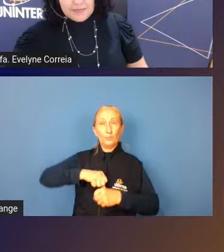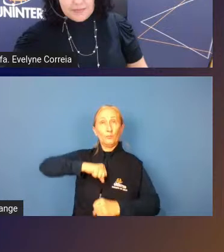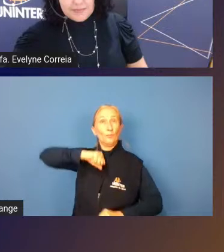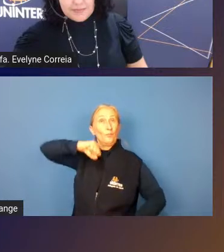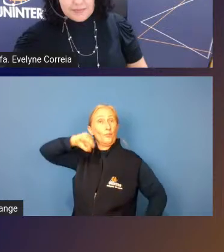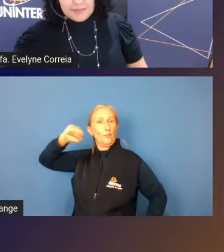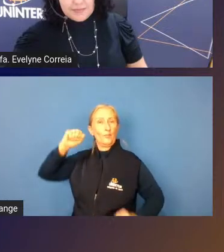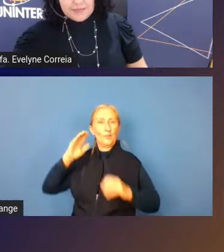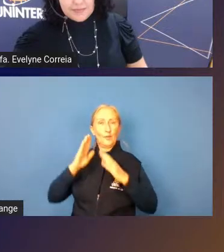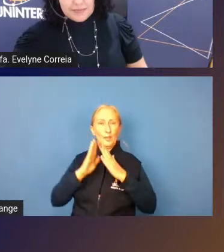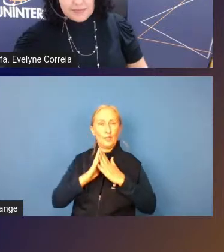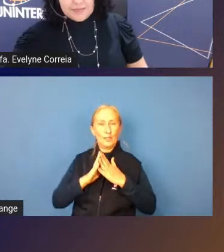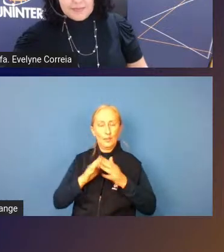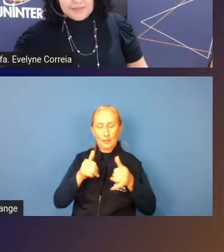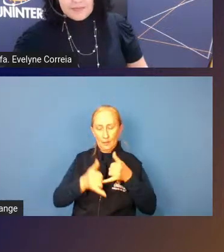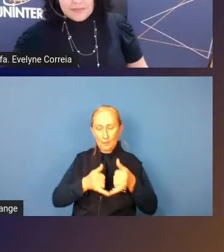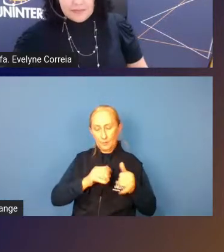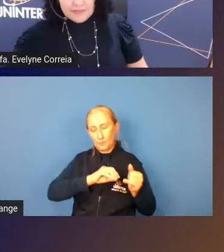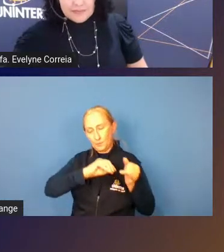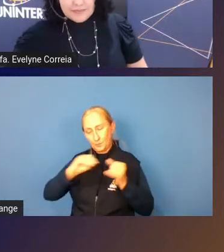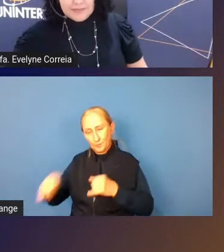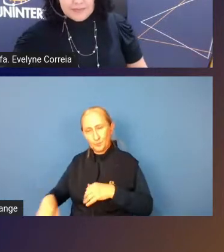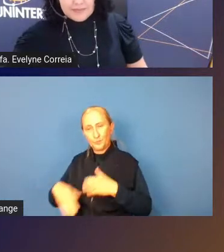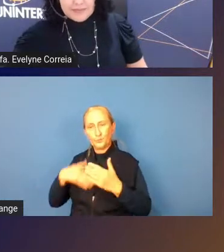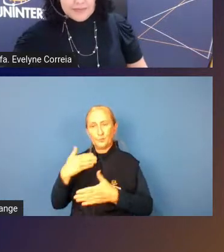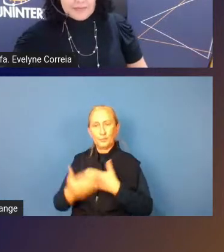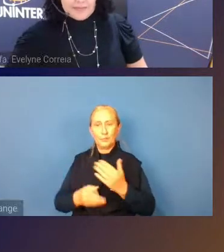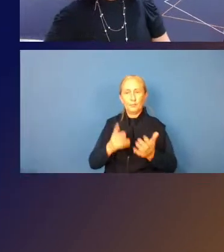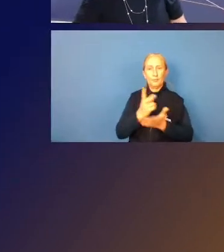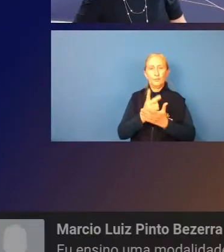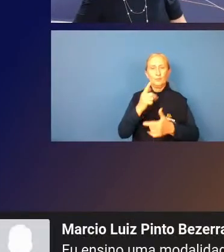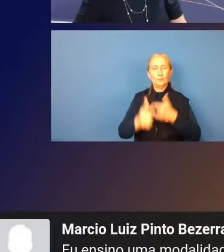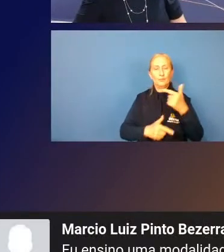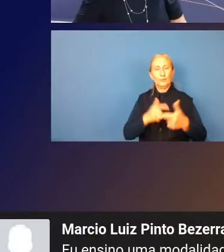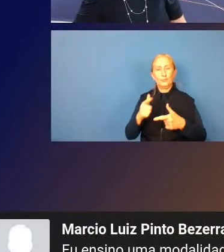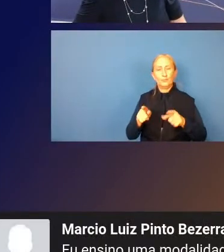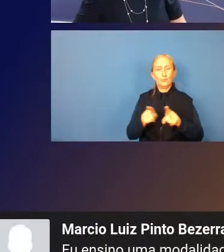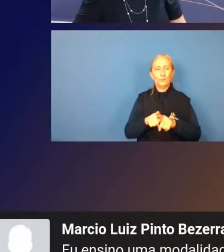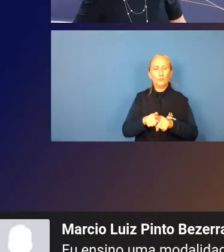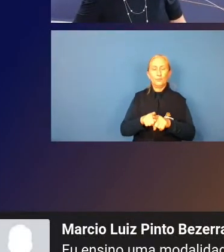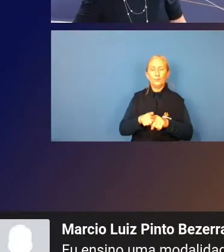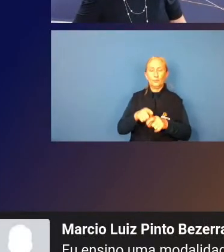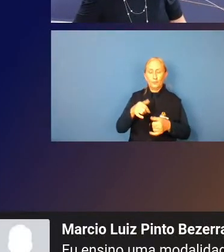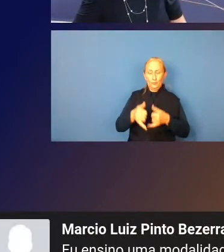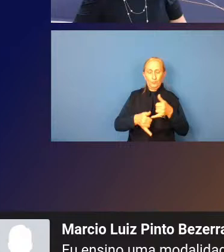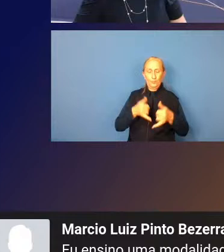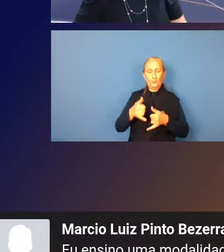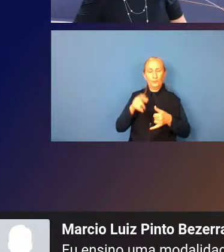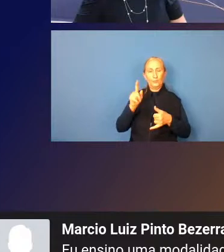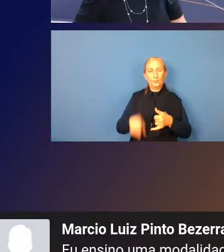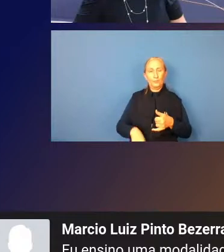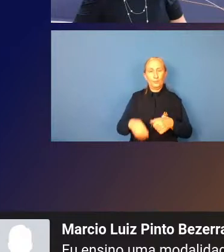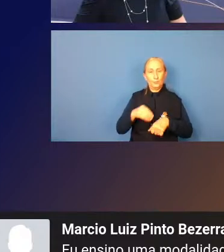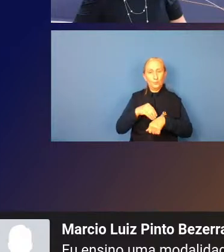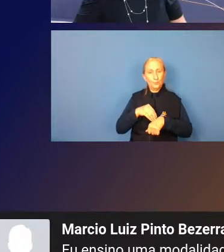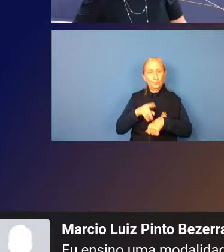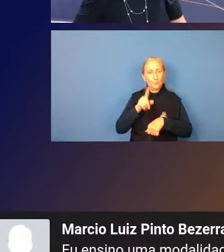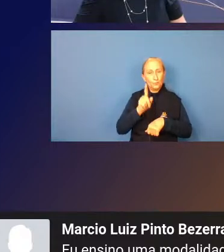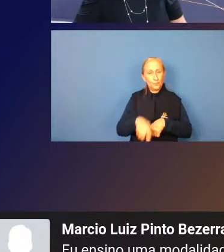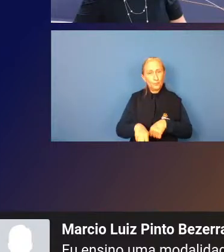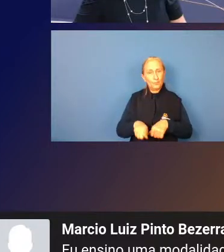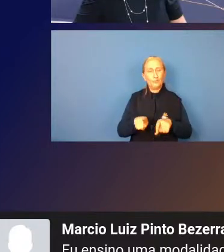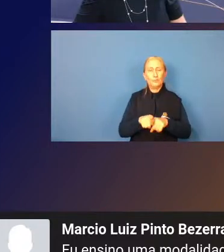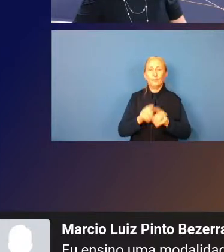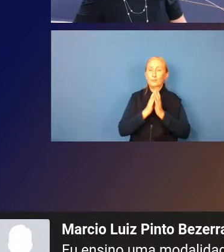chegar em casa e tirar o salto alto principalmente pra quem tá sempre trabalhando aí com baita no saltão então é só uma recomendação aí também viu